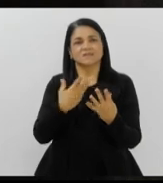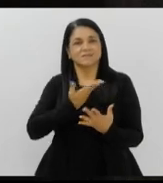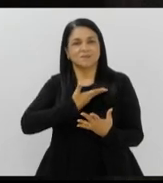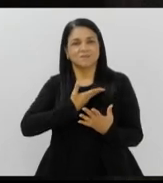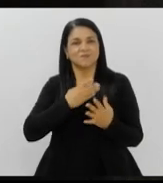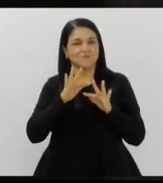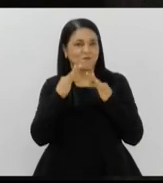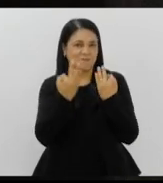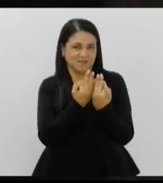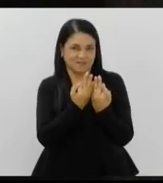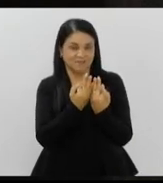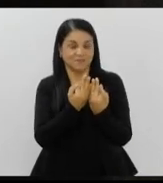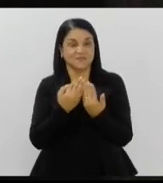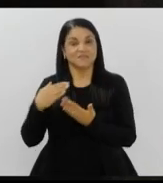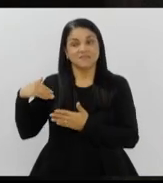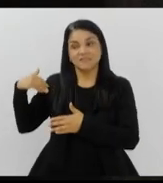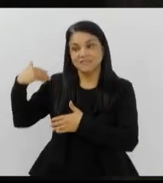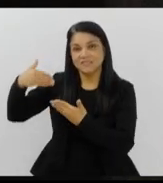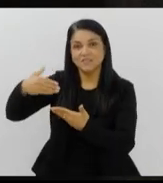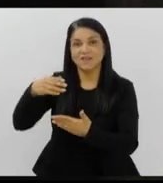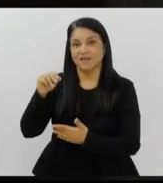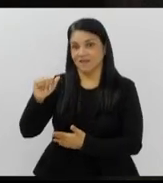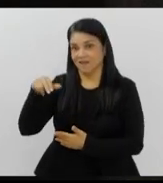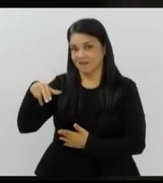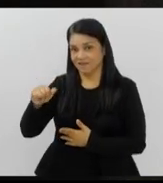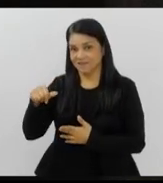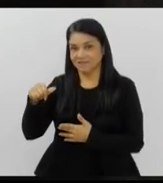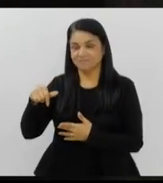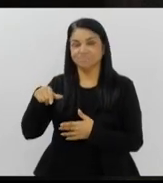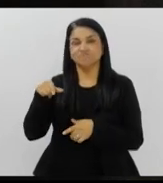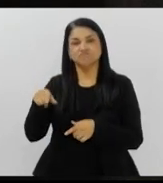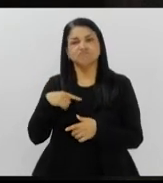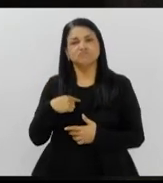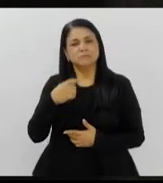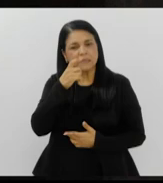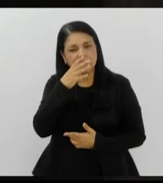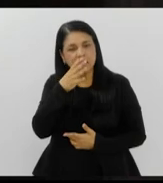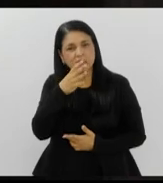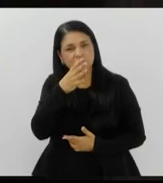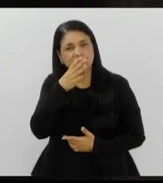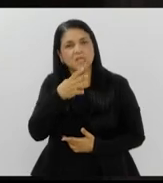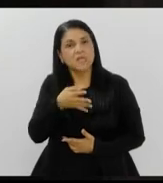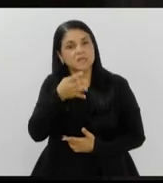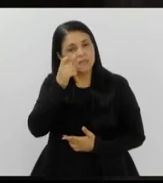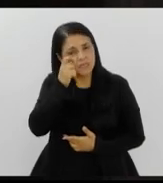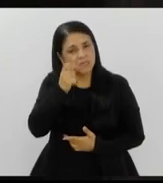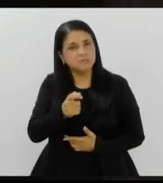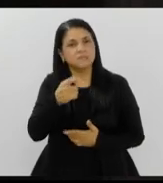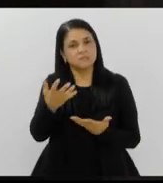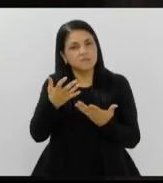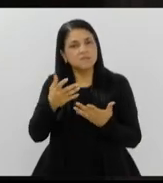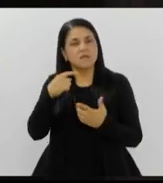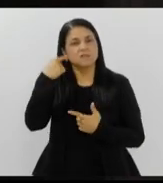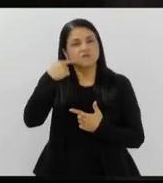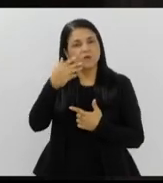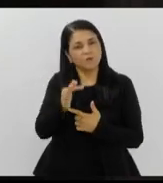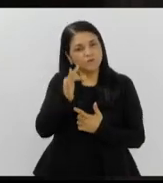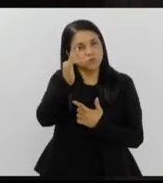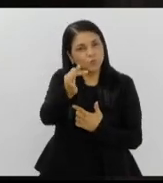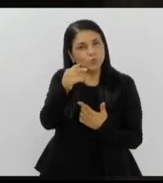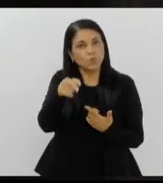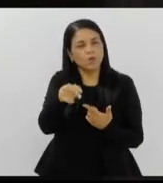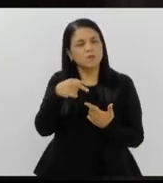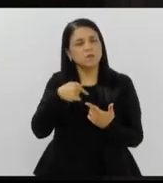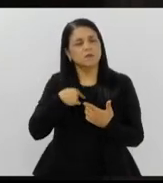a trajetória da Ana é muito interessante, porque ela sempre quis ser advogada, passou por diversos escritórios, e uma coisa que me